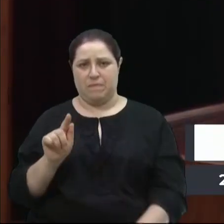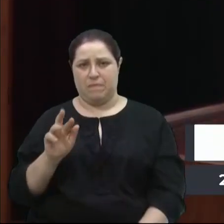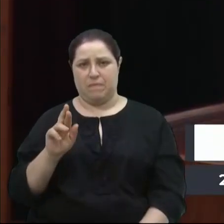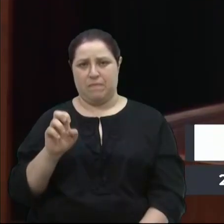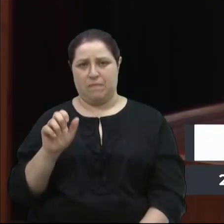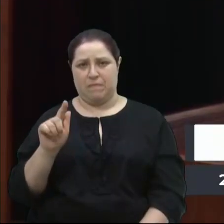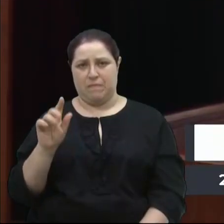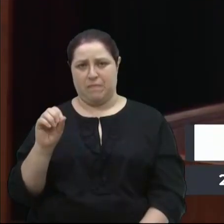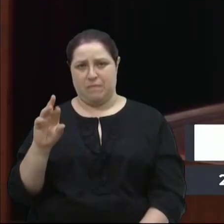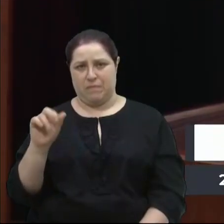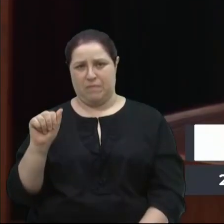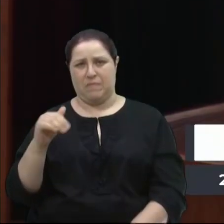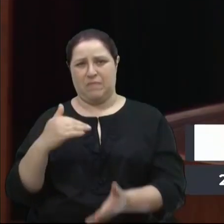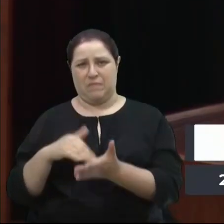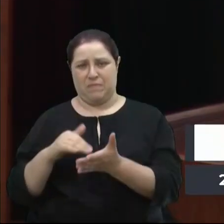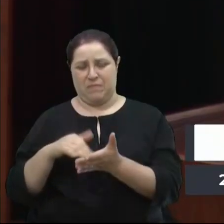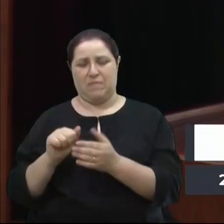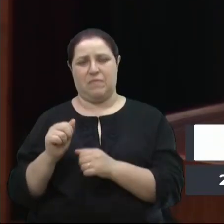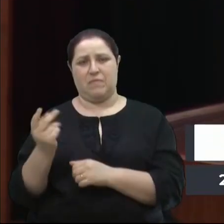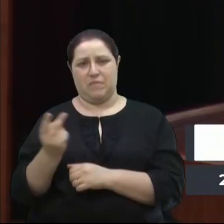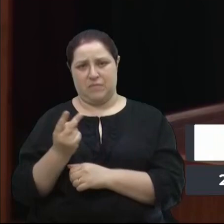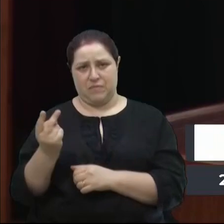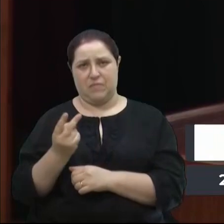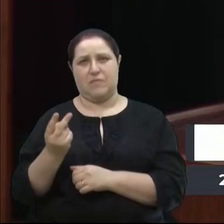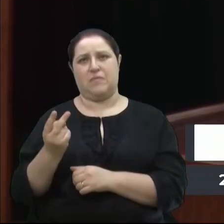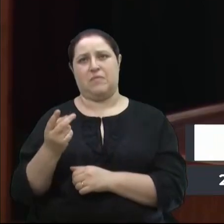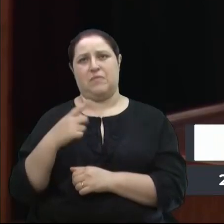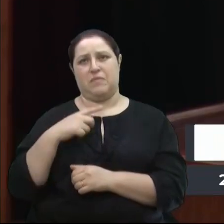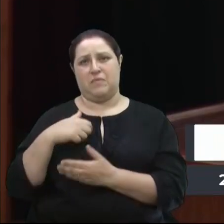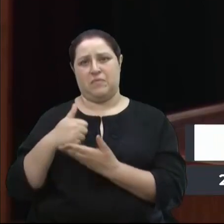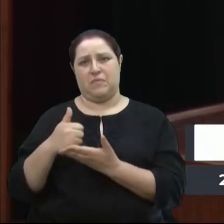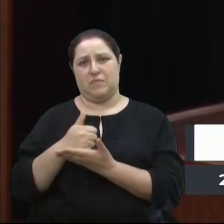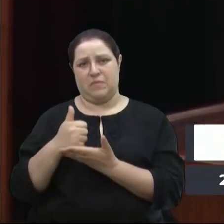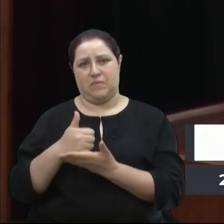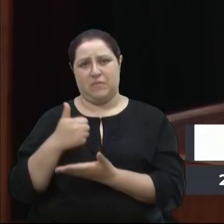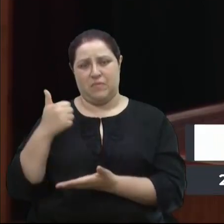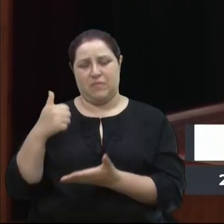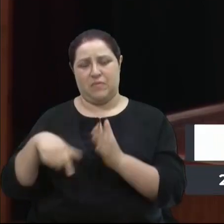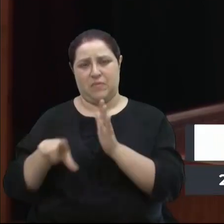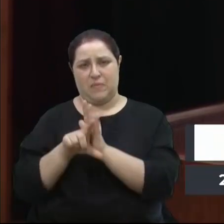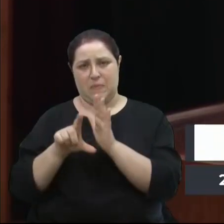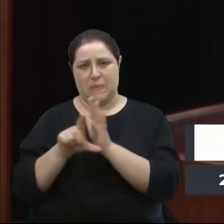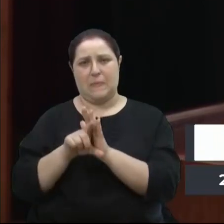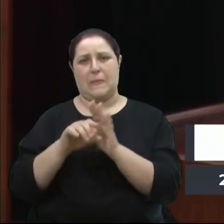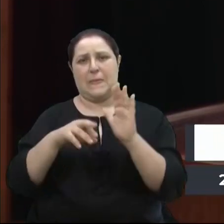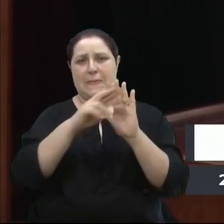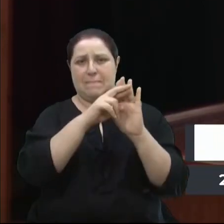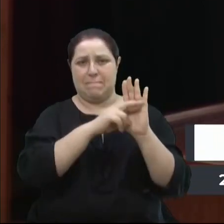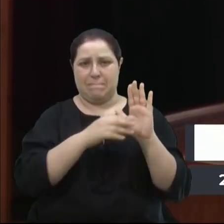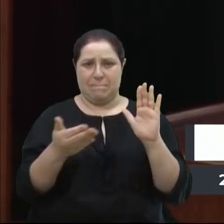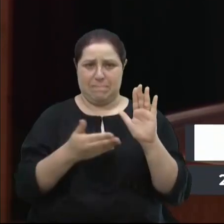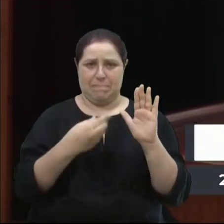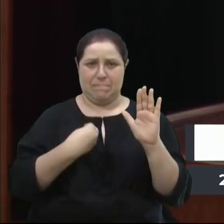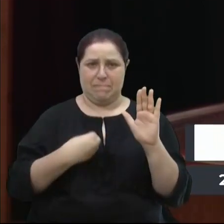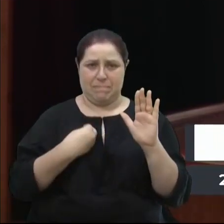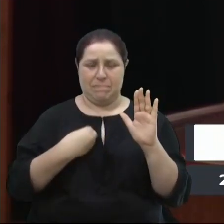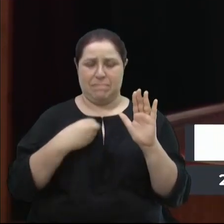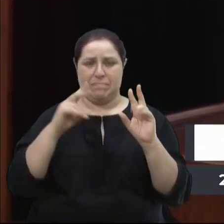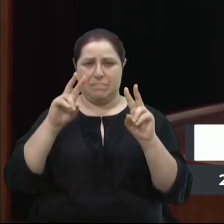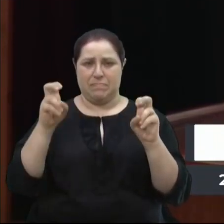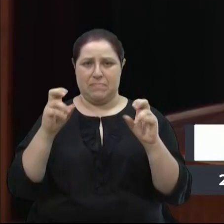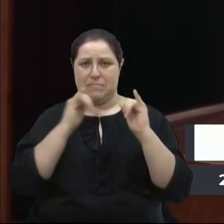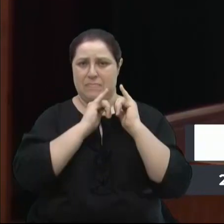claro, logicamente, sem culpa, porque elas se embasam na lei vigente, no critério vigente do transporte